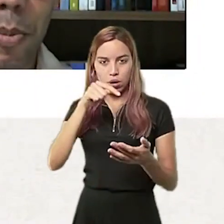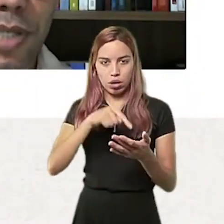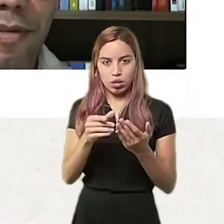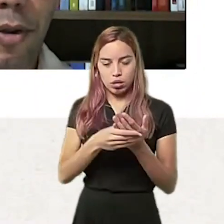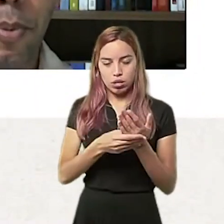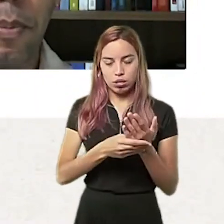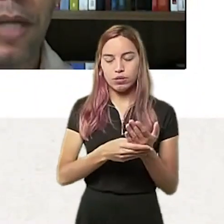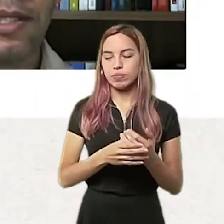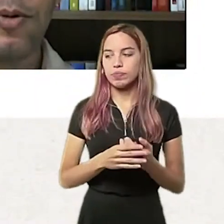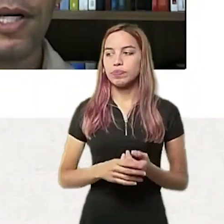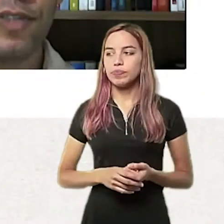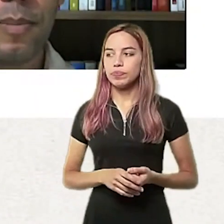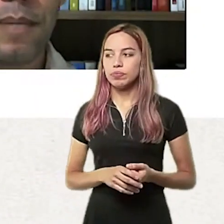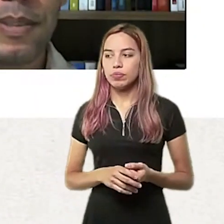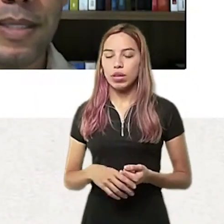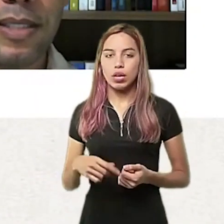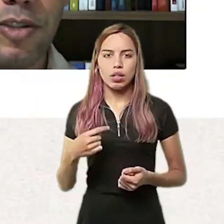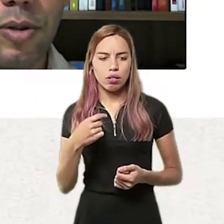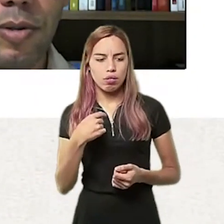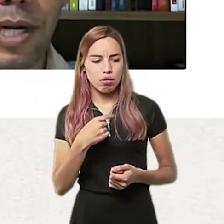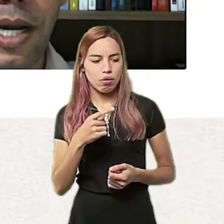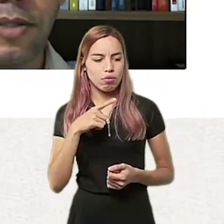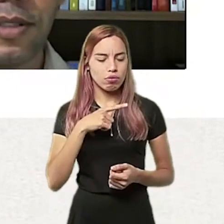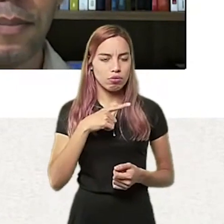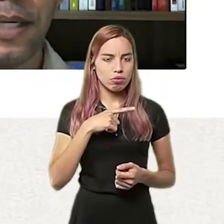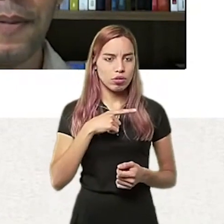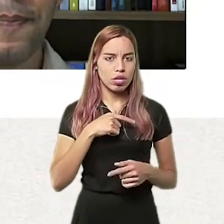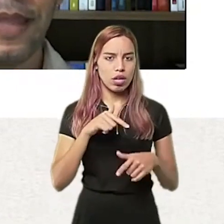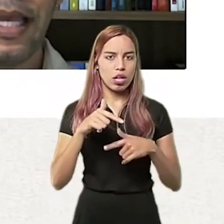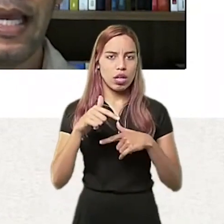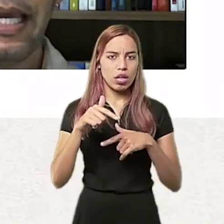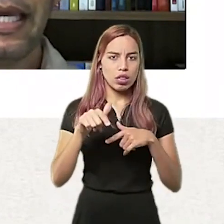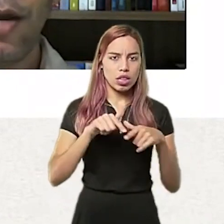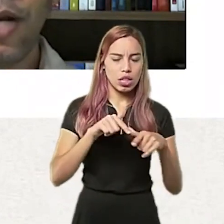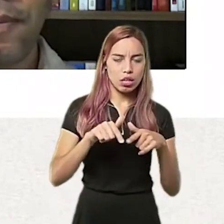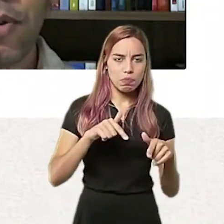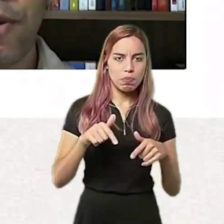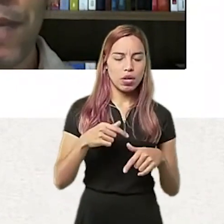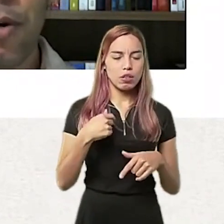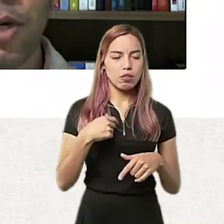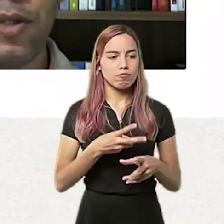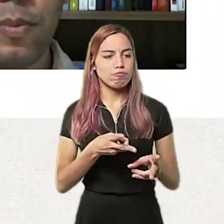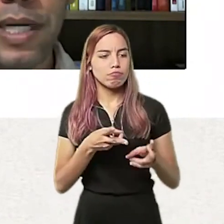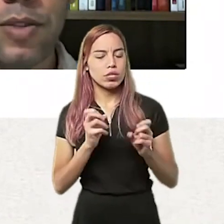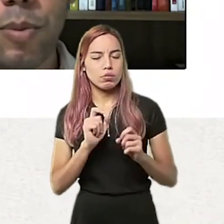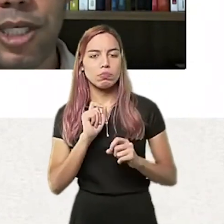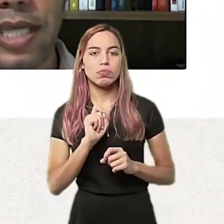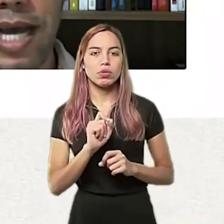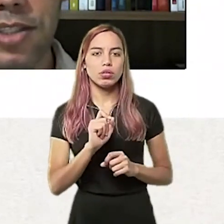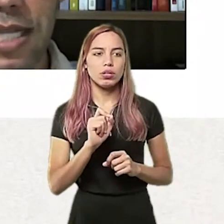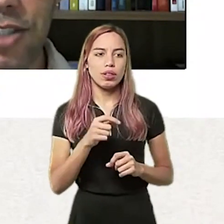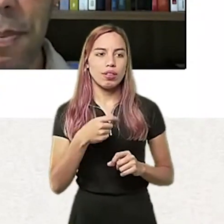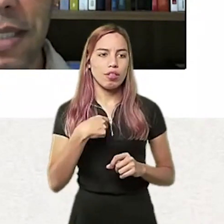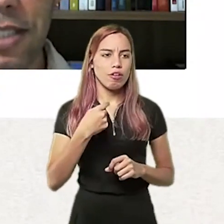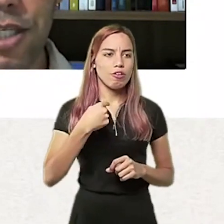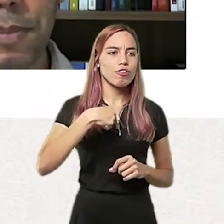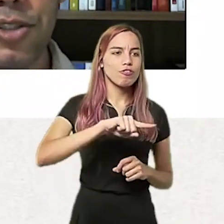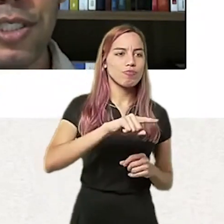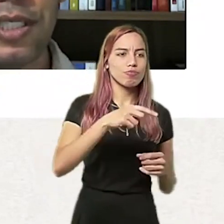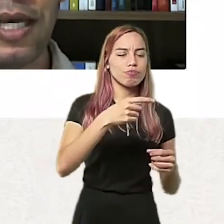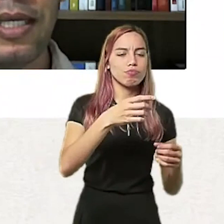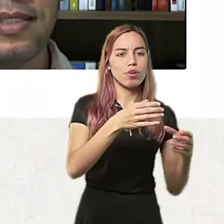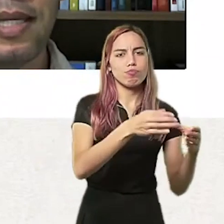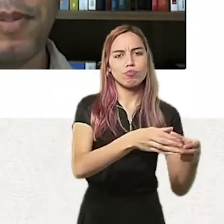meu trabalho como servidor público e durante a minha pesquisa de doutorado também. E eu lembro que eu percorri inúmeras comunidades na